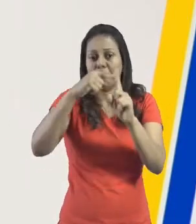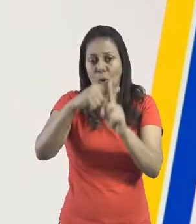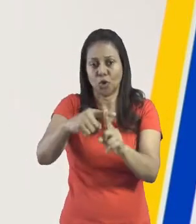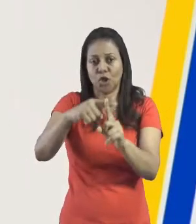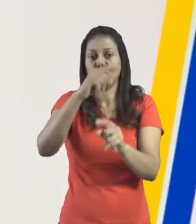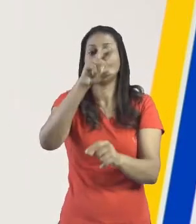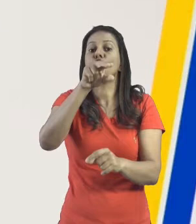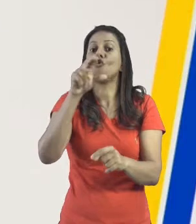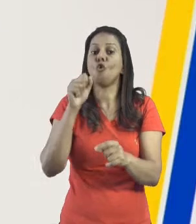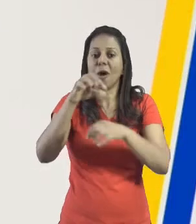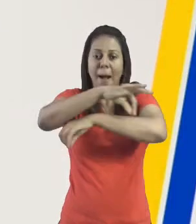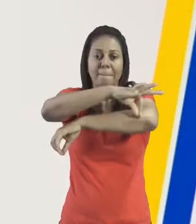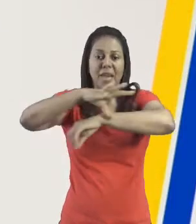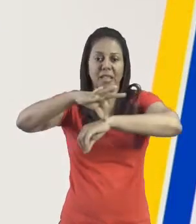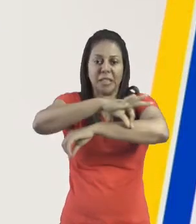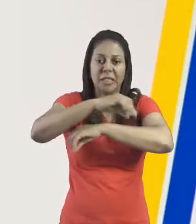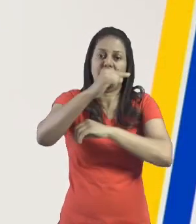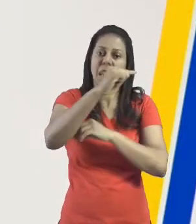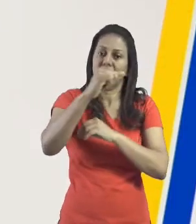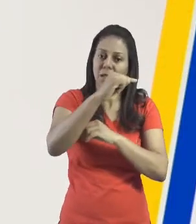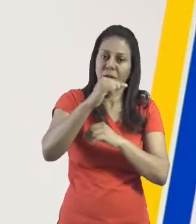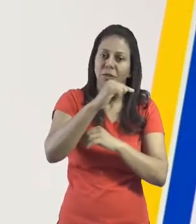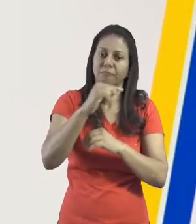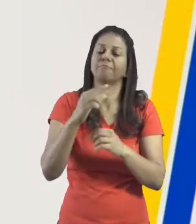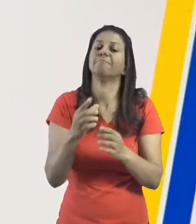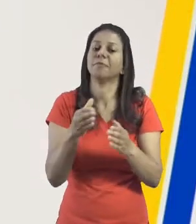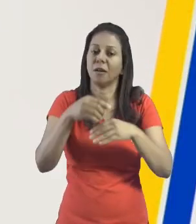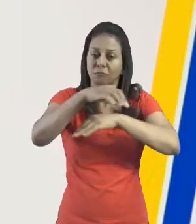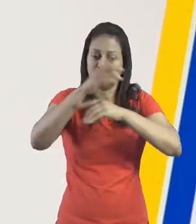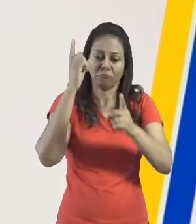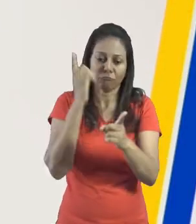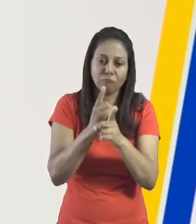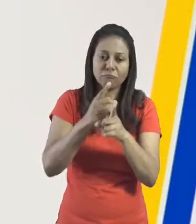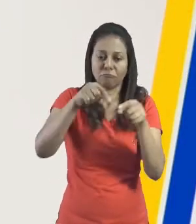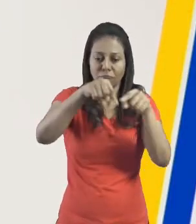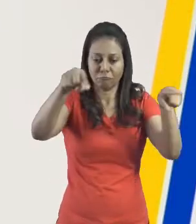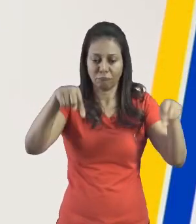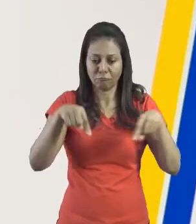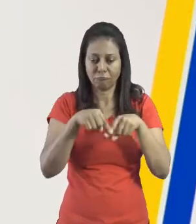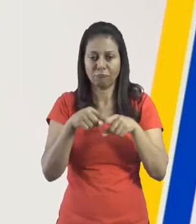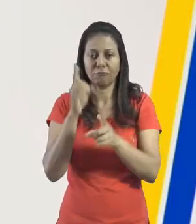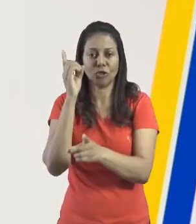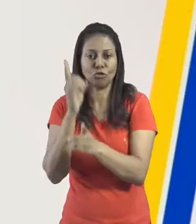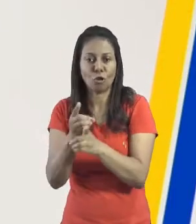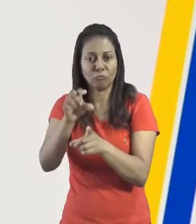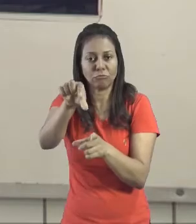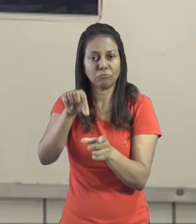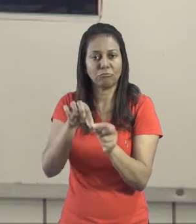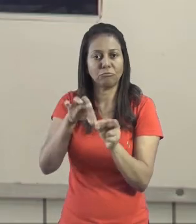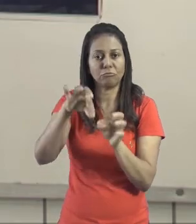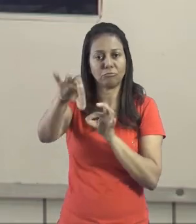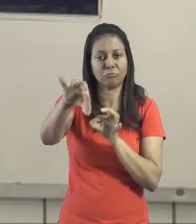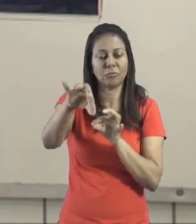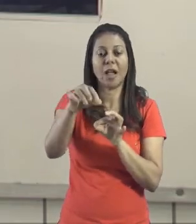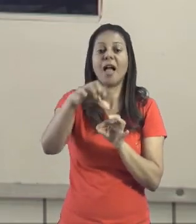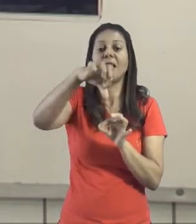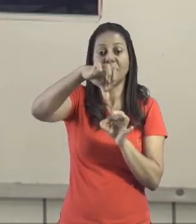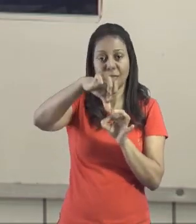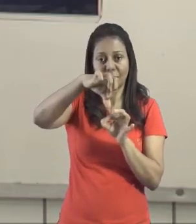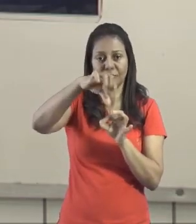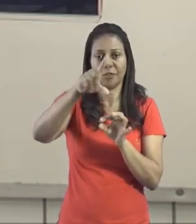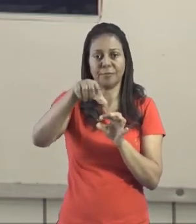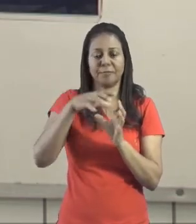aí, nós encontramos o lado desse quadrado aqui, ou de um desses quadrados que